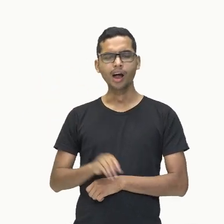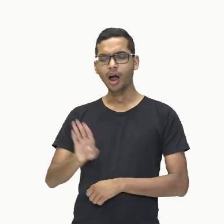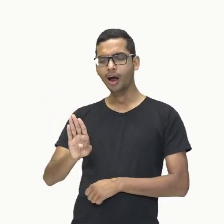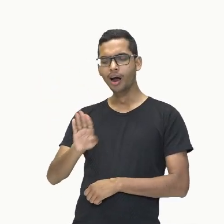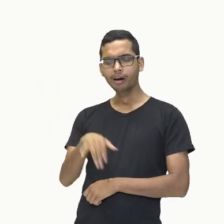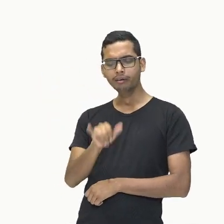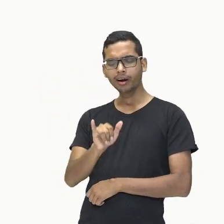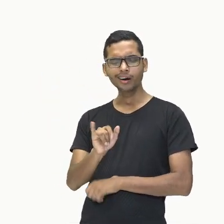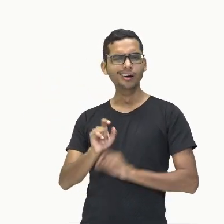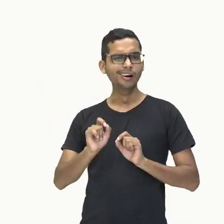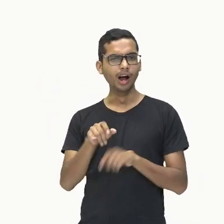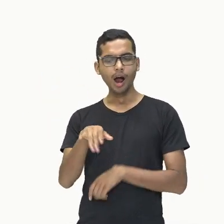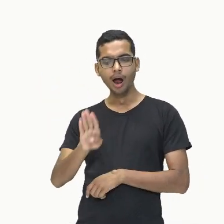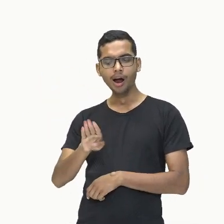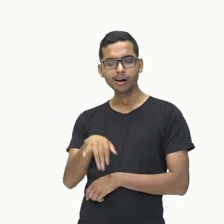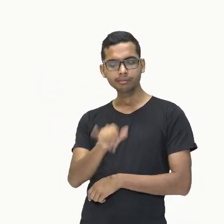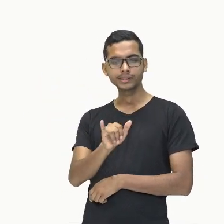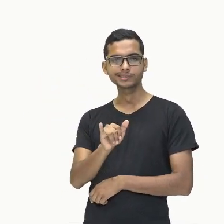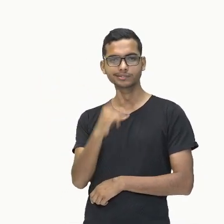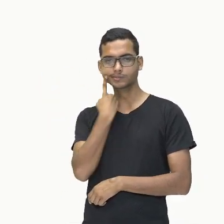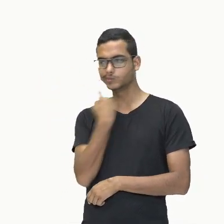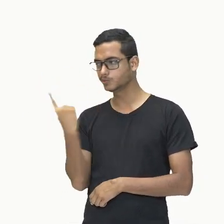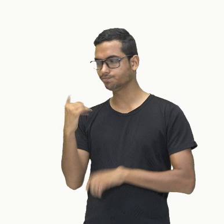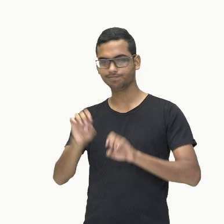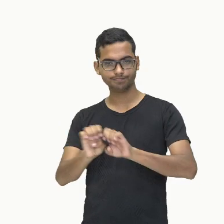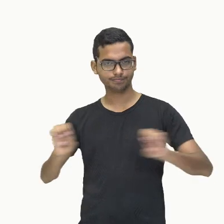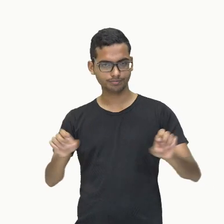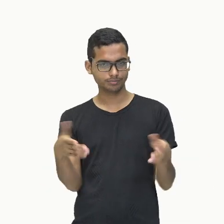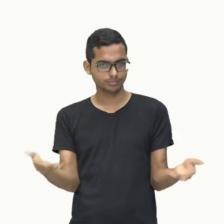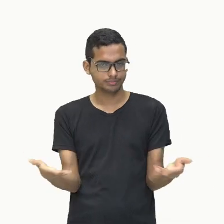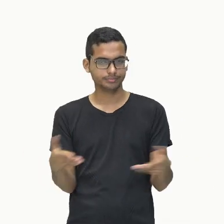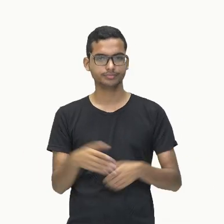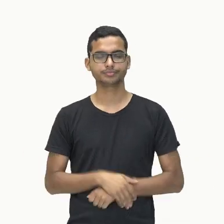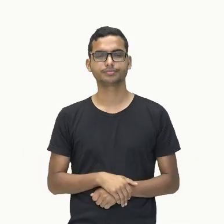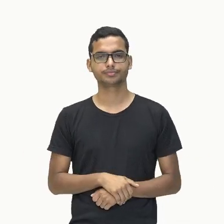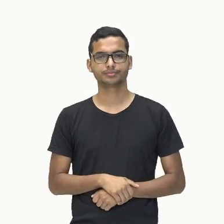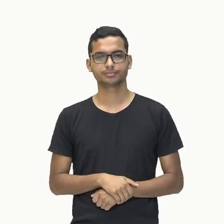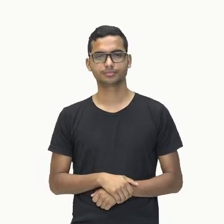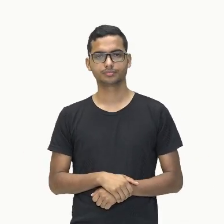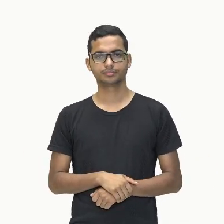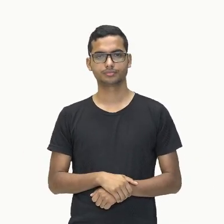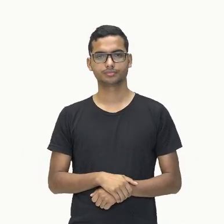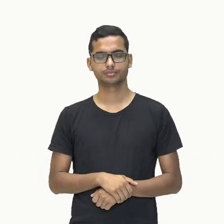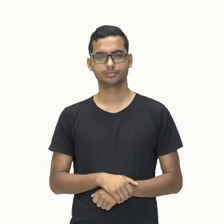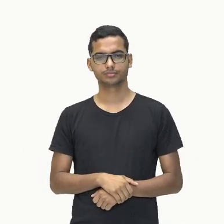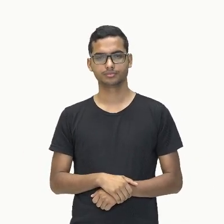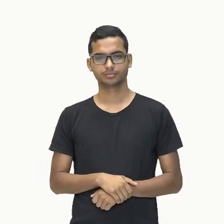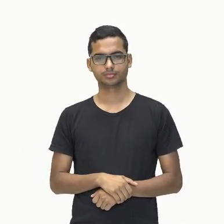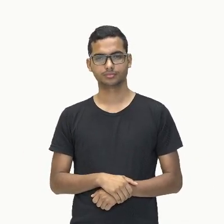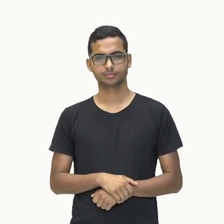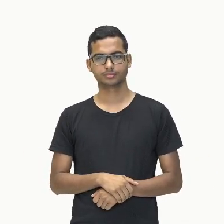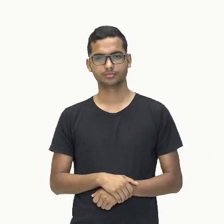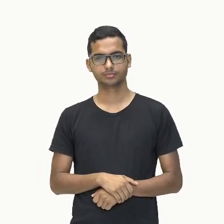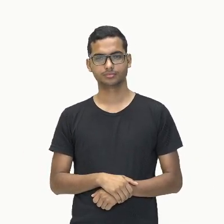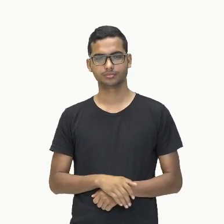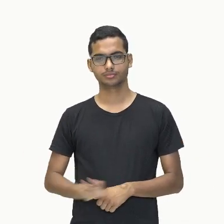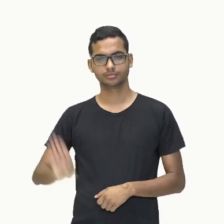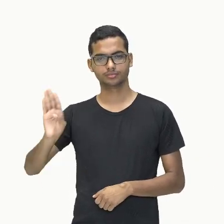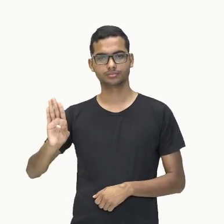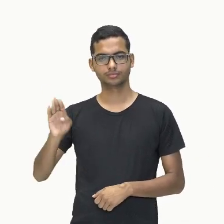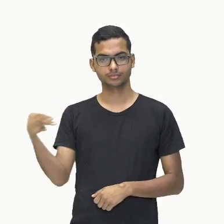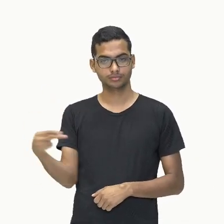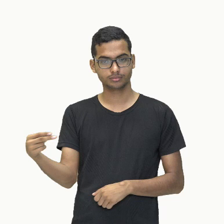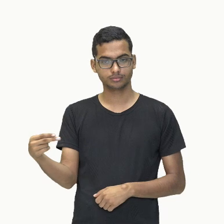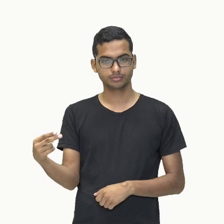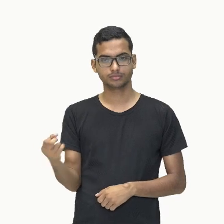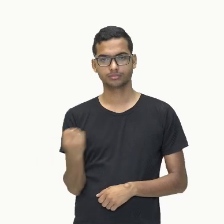é o B. Nessa equação aqui, quem está acompanhando o Y é o 2. Então, B vale